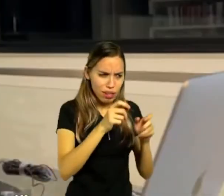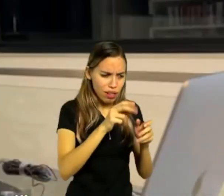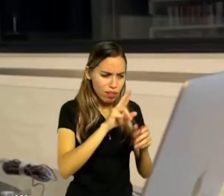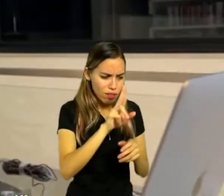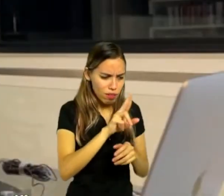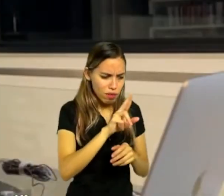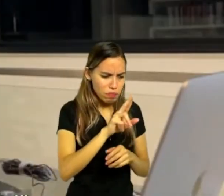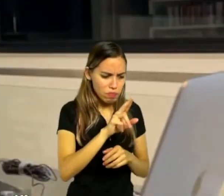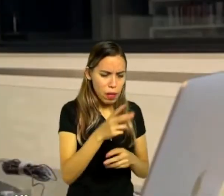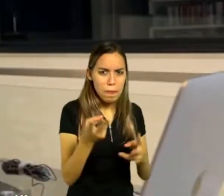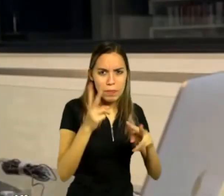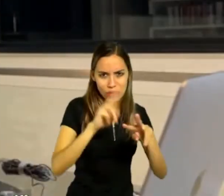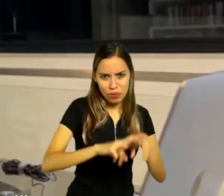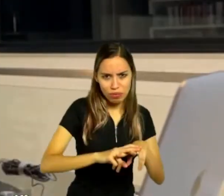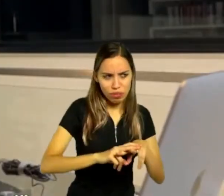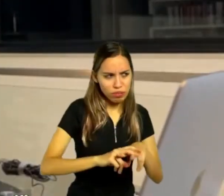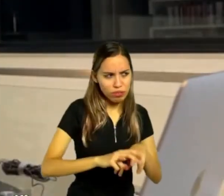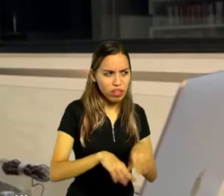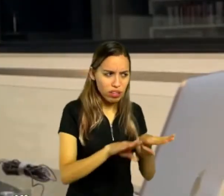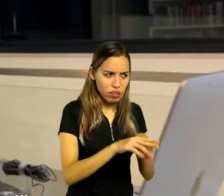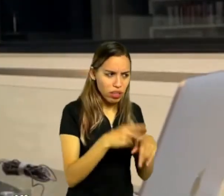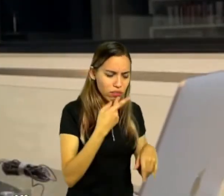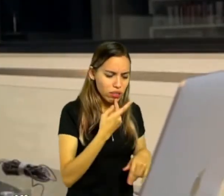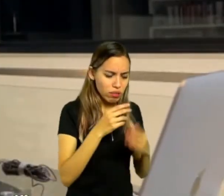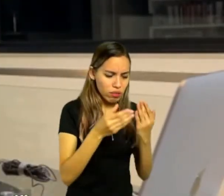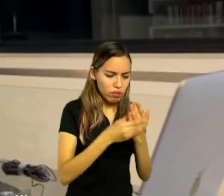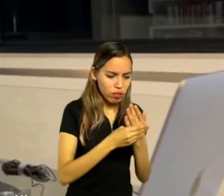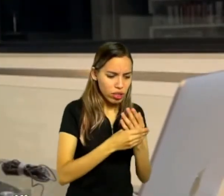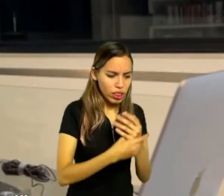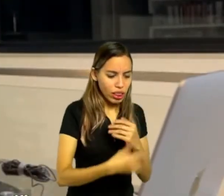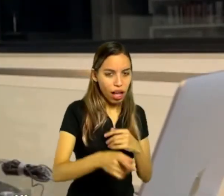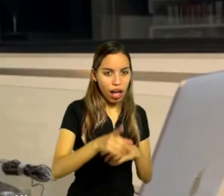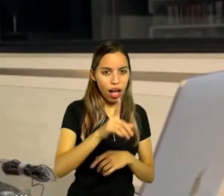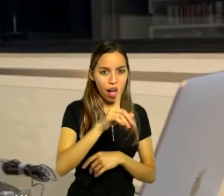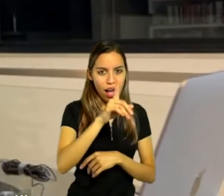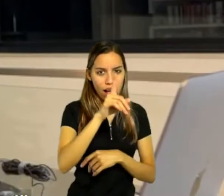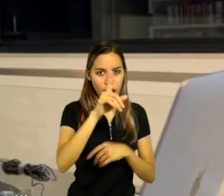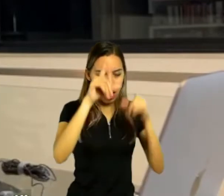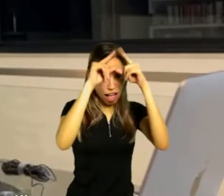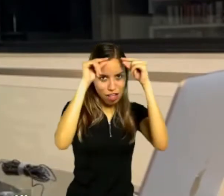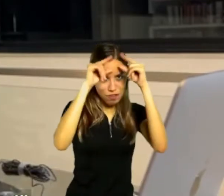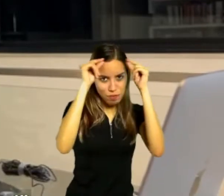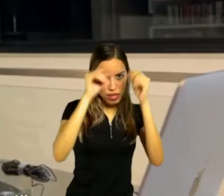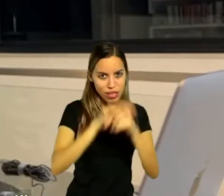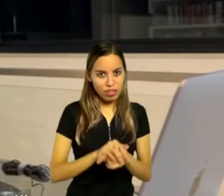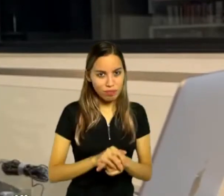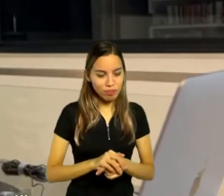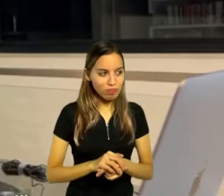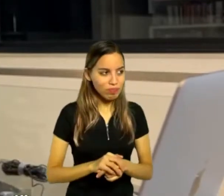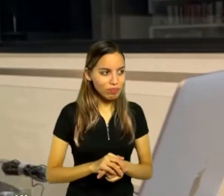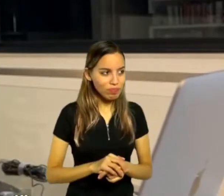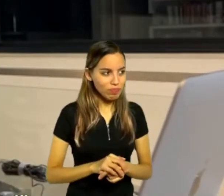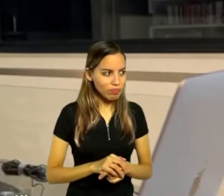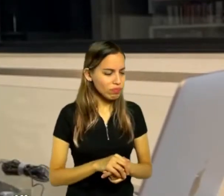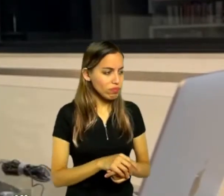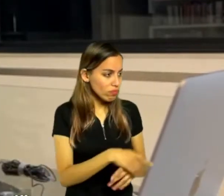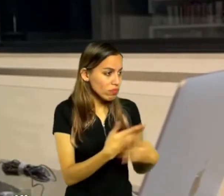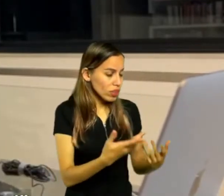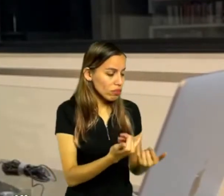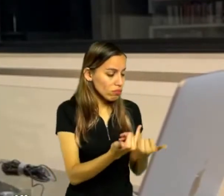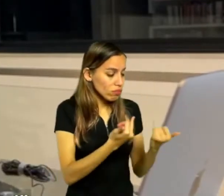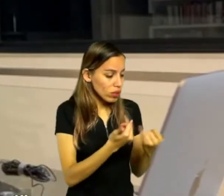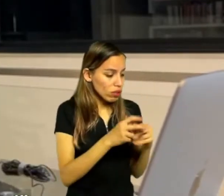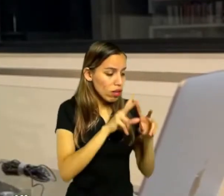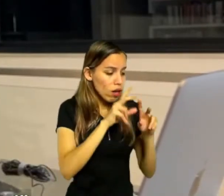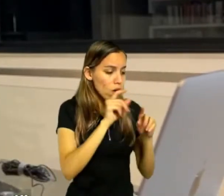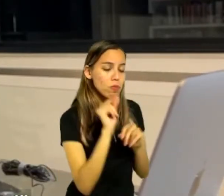seu livro que fala das enfermeiras, né? Fala um pouco da presença das mulheres na medicina e